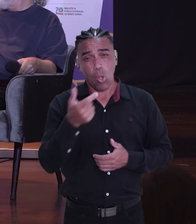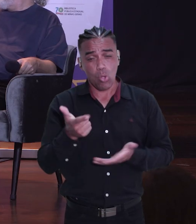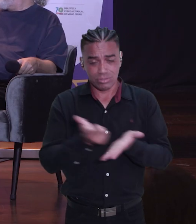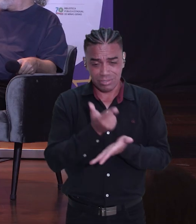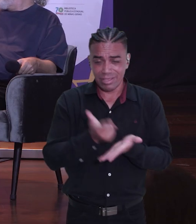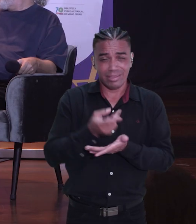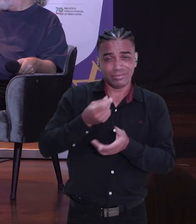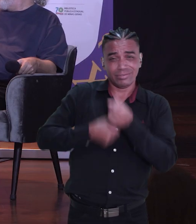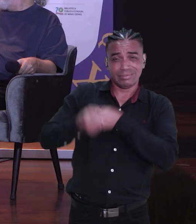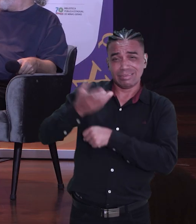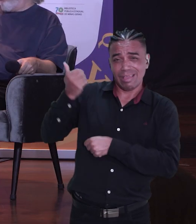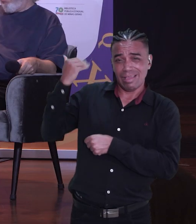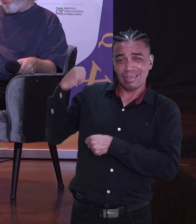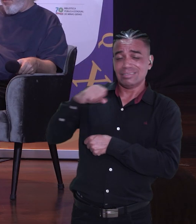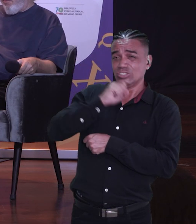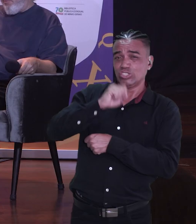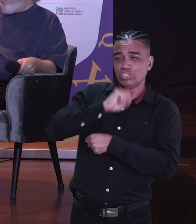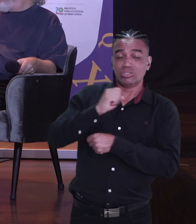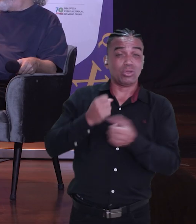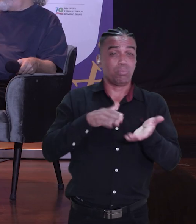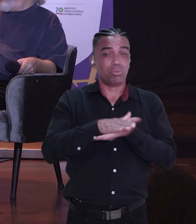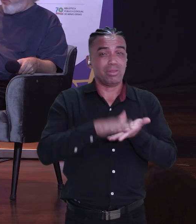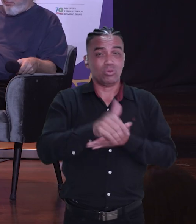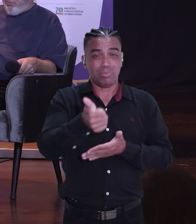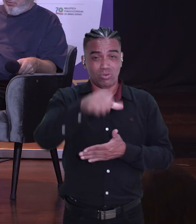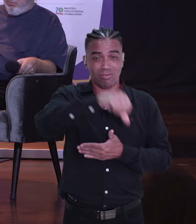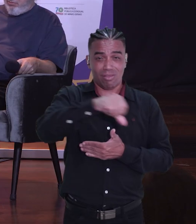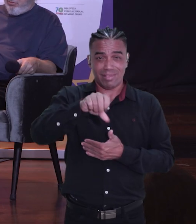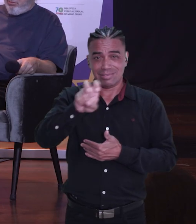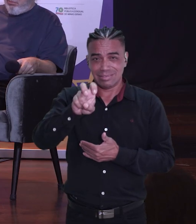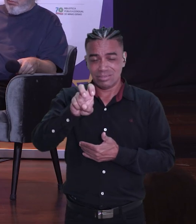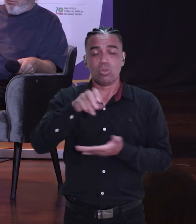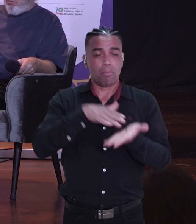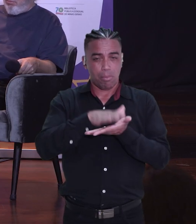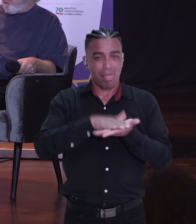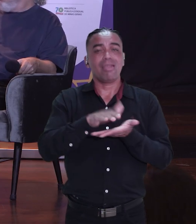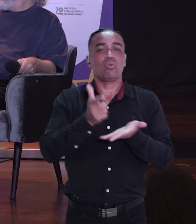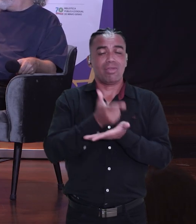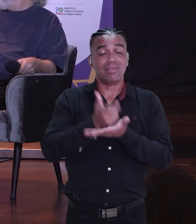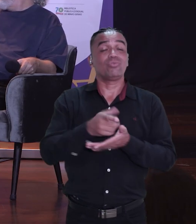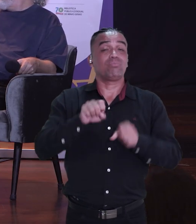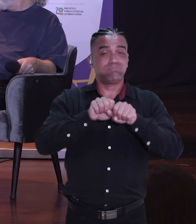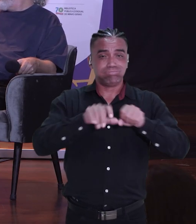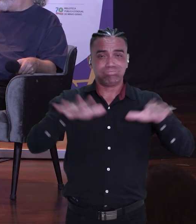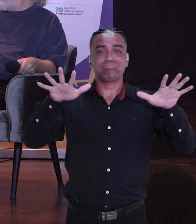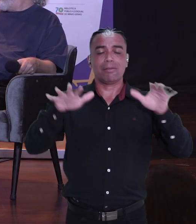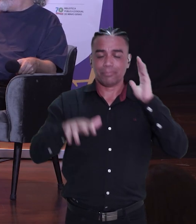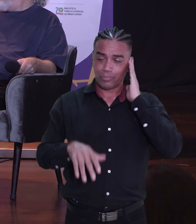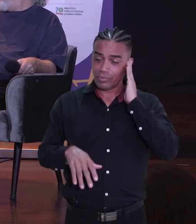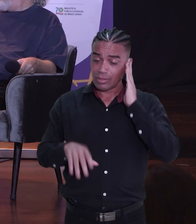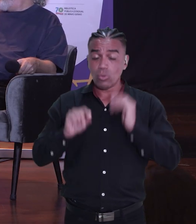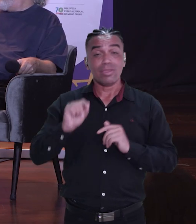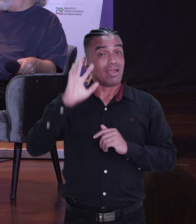poucos desses livros mais antigos meus, que eu publico livros desde 1995, estão em circulação.